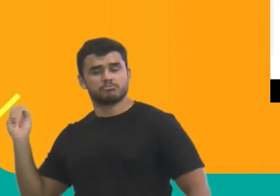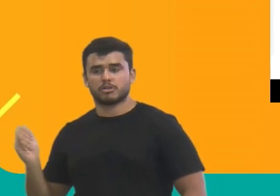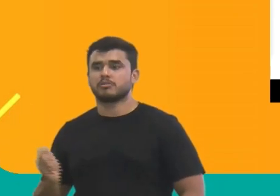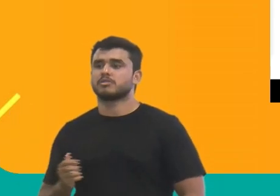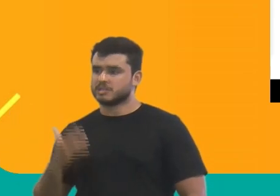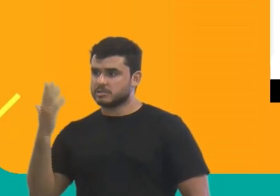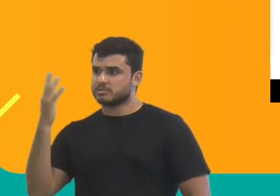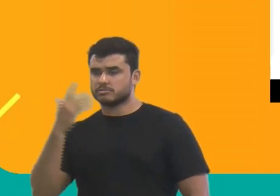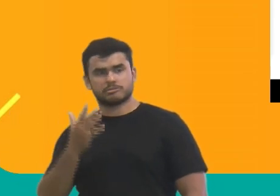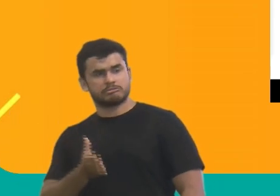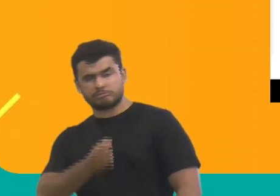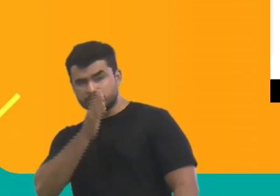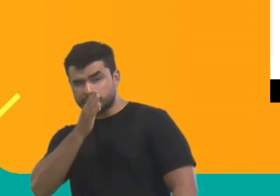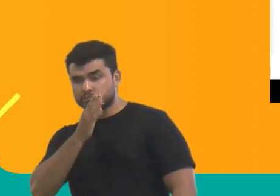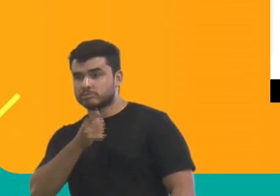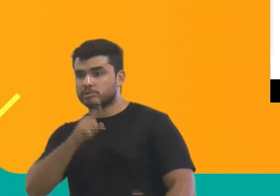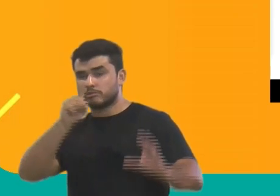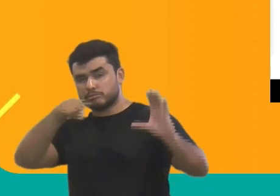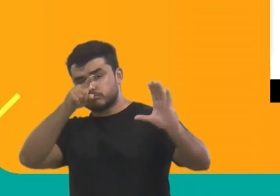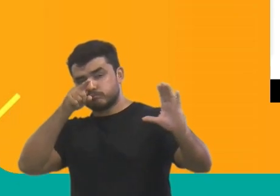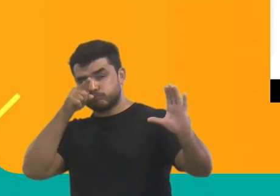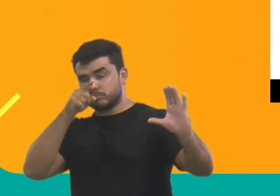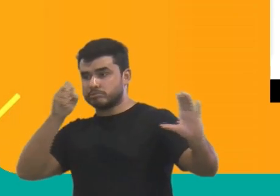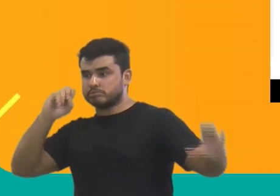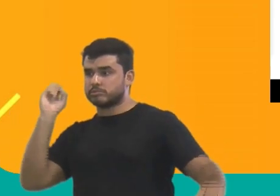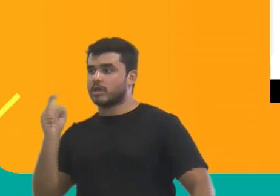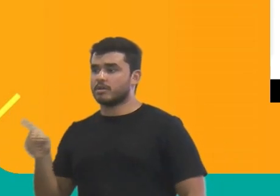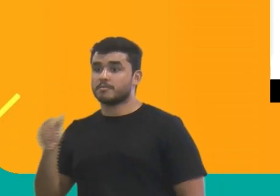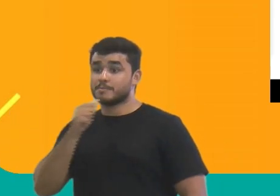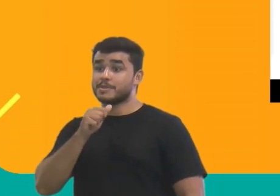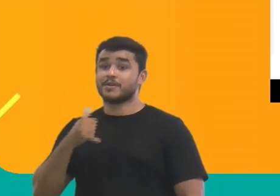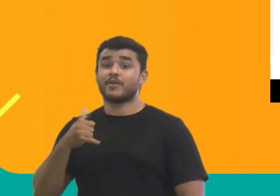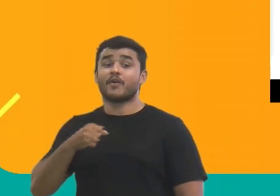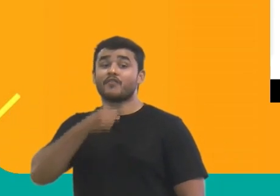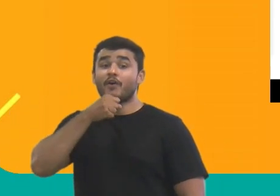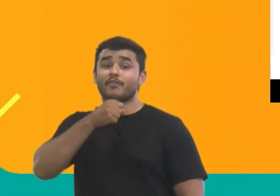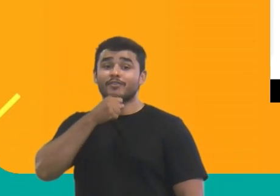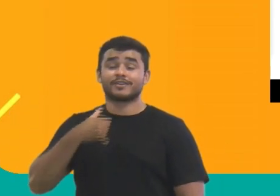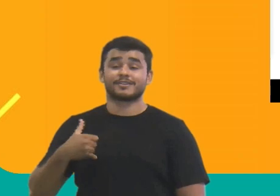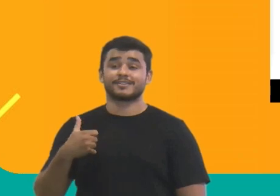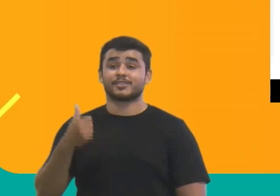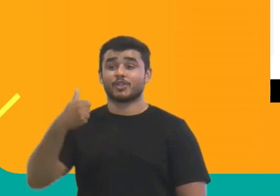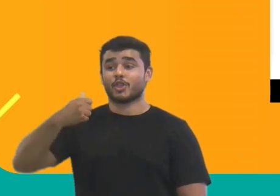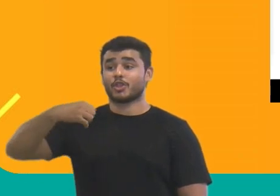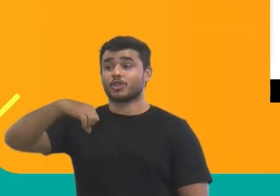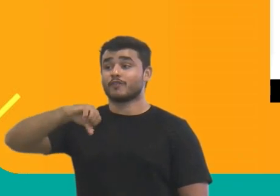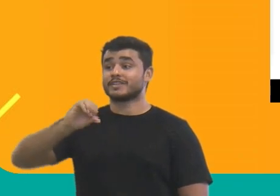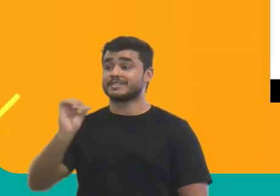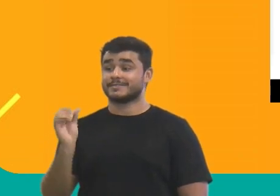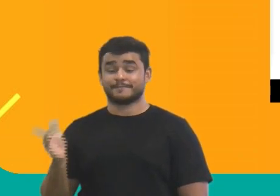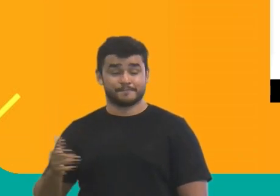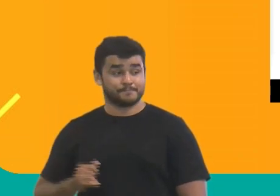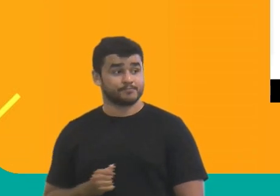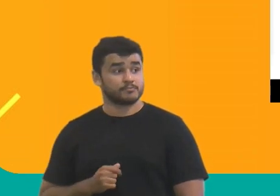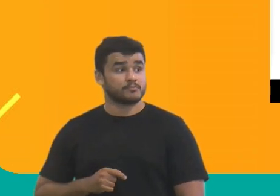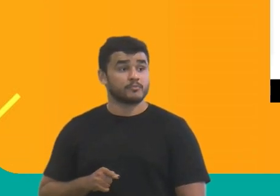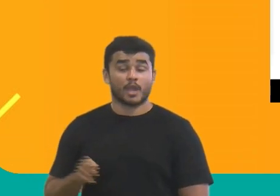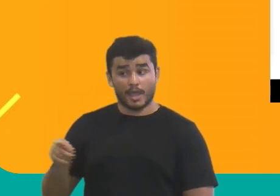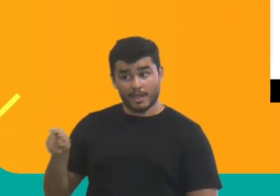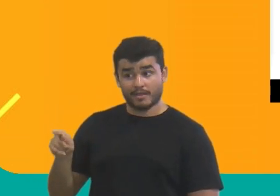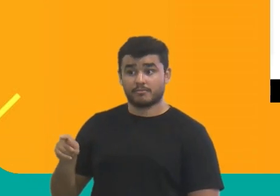como ela arremessa, ela acerta, uma beira as costas. Uma mira que é uma beleza. 96, mentaliza nova. Ela dizia que quando os meninos estavam